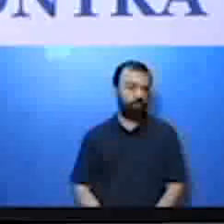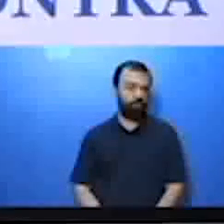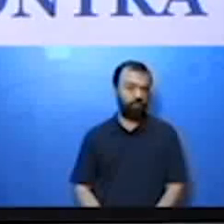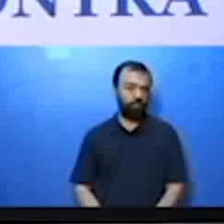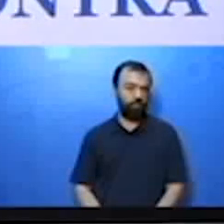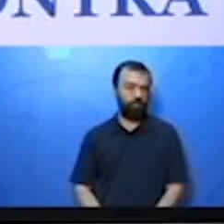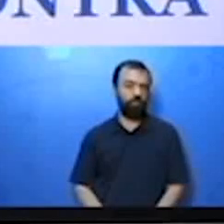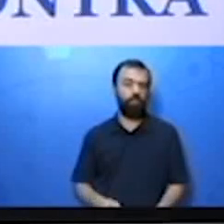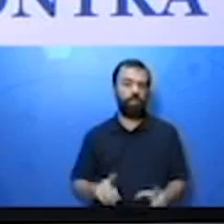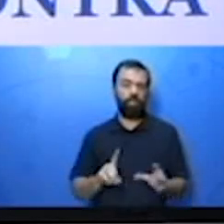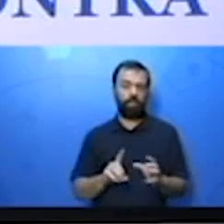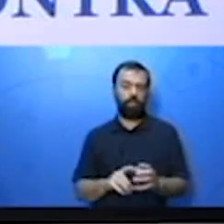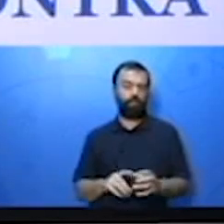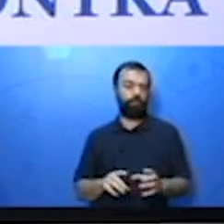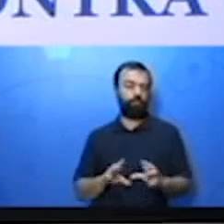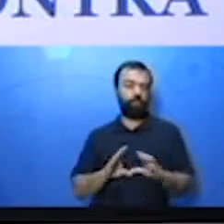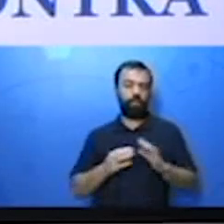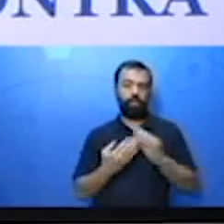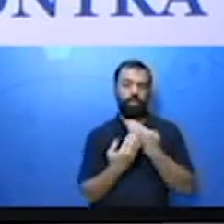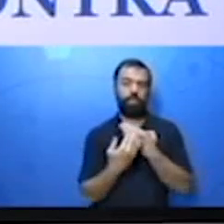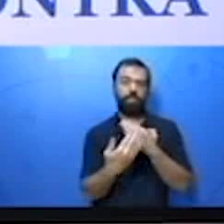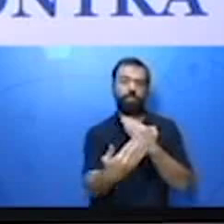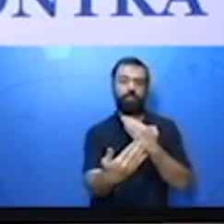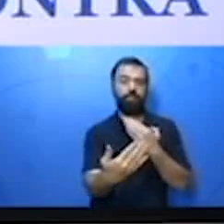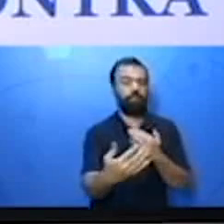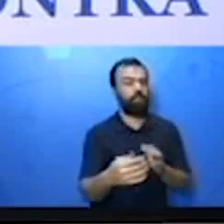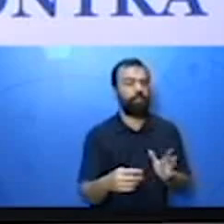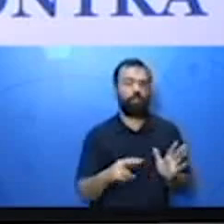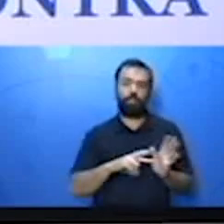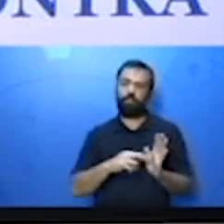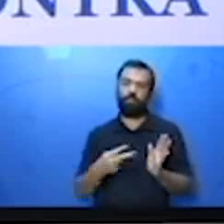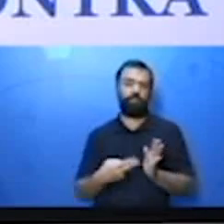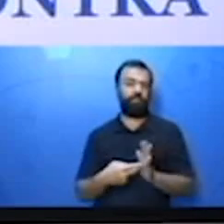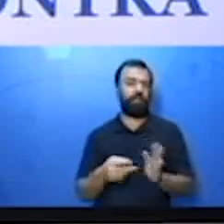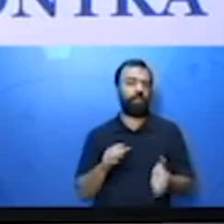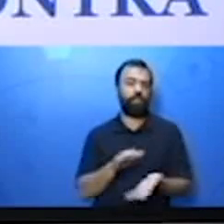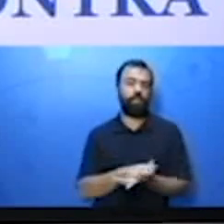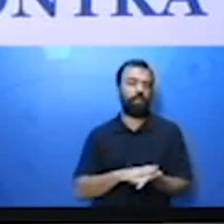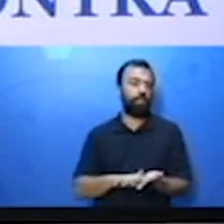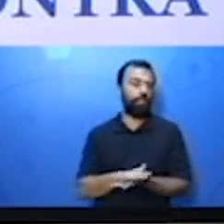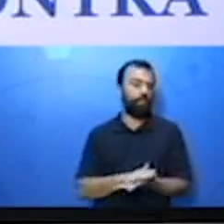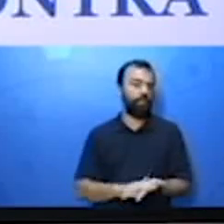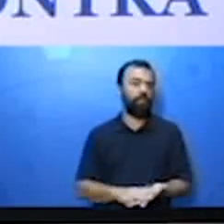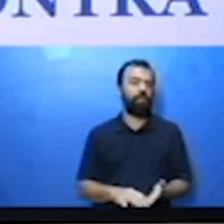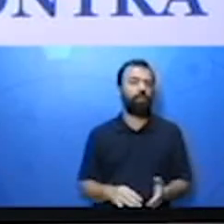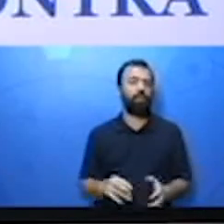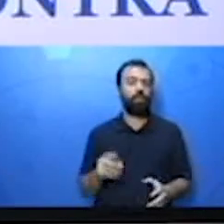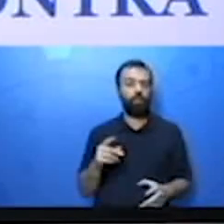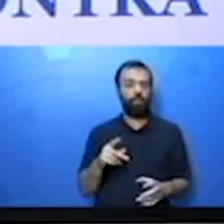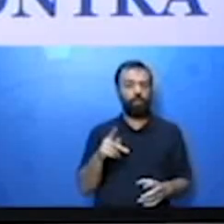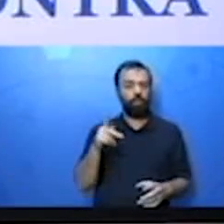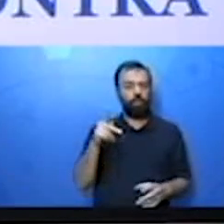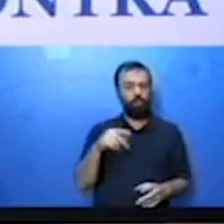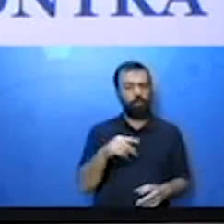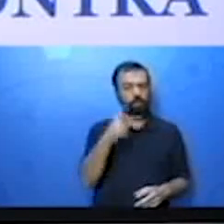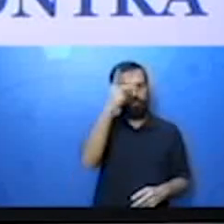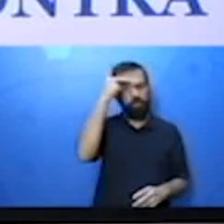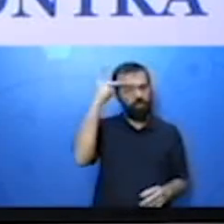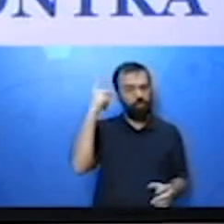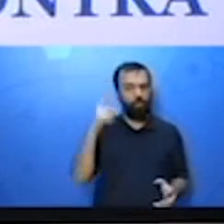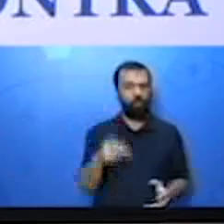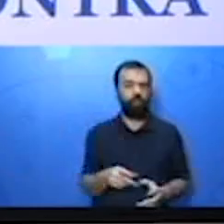Distância não significa nada, quando pessoas significam tudo. Nós,